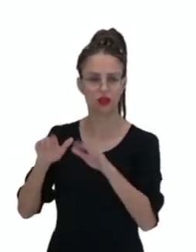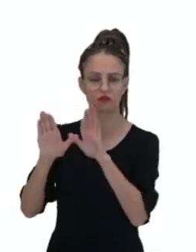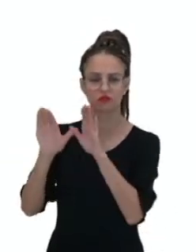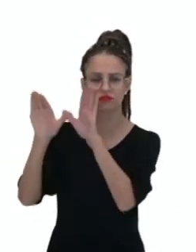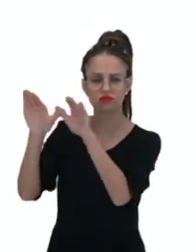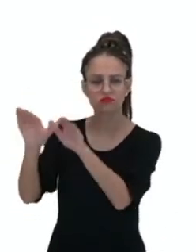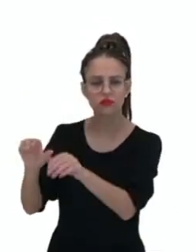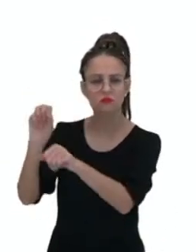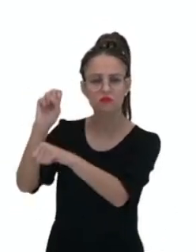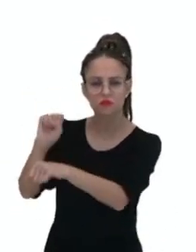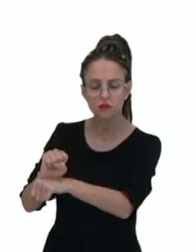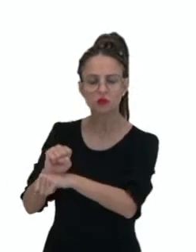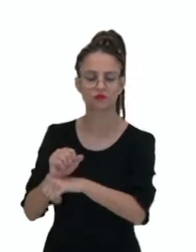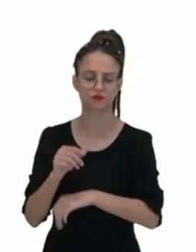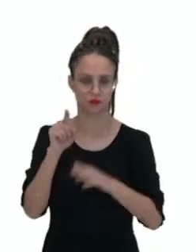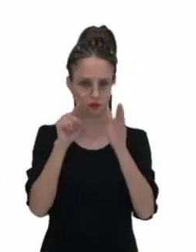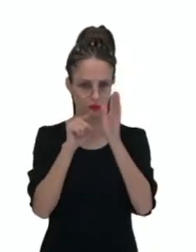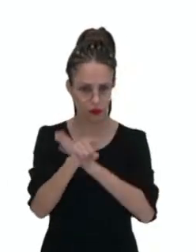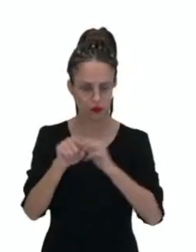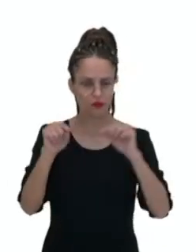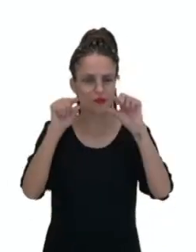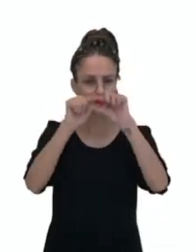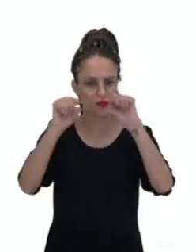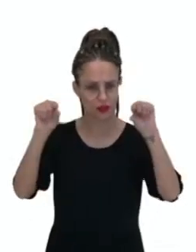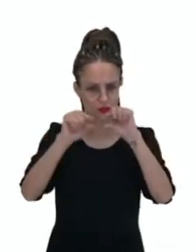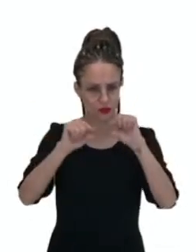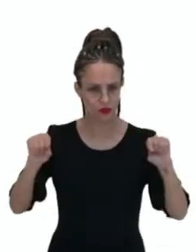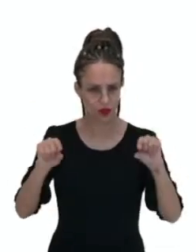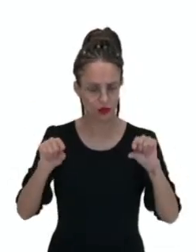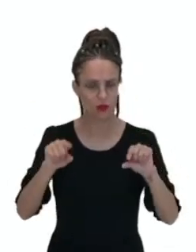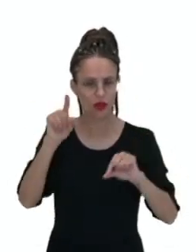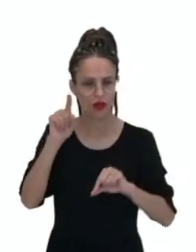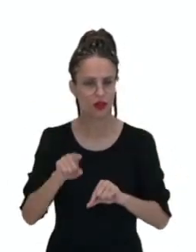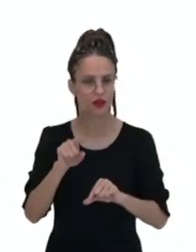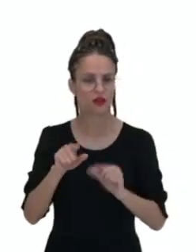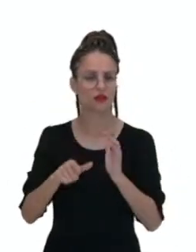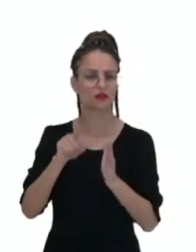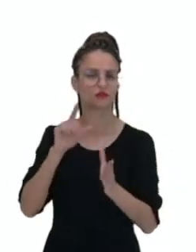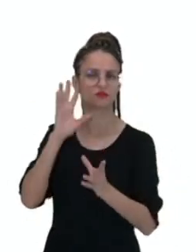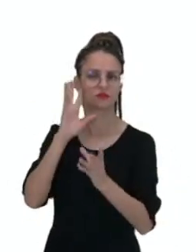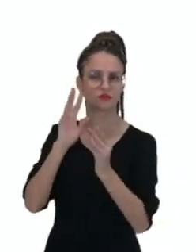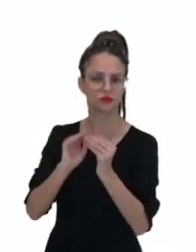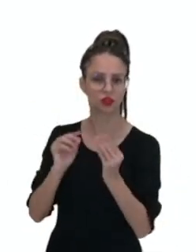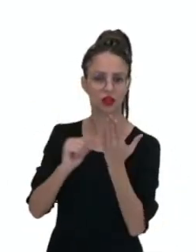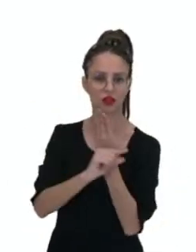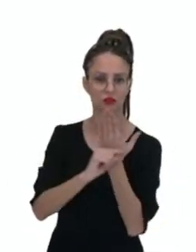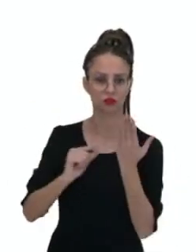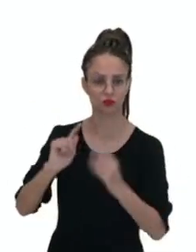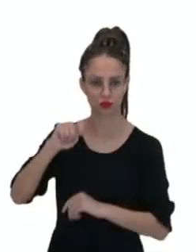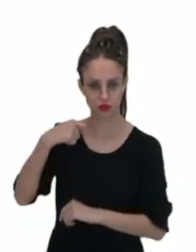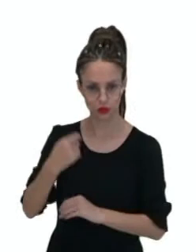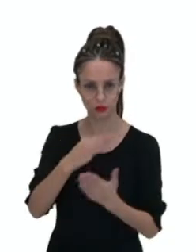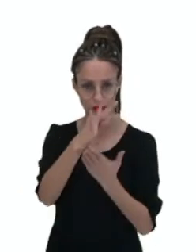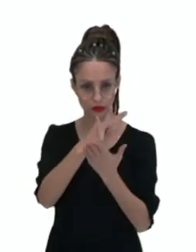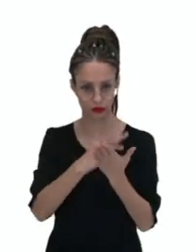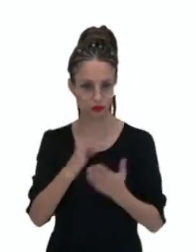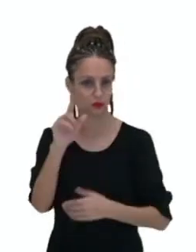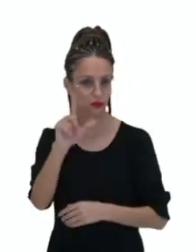pergunto, os versos acima podem ser lidos como pressuposição do autor sobre o texto literário?